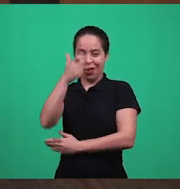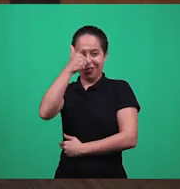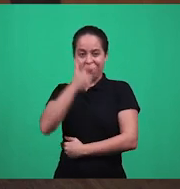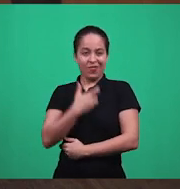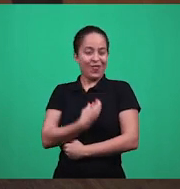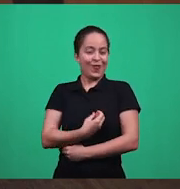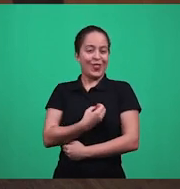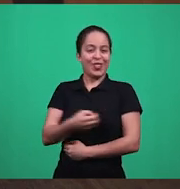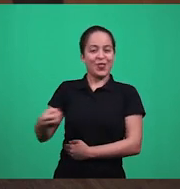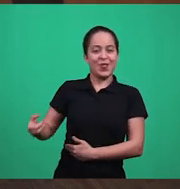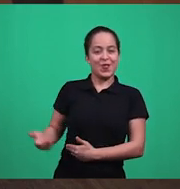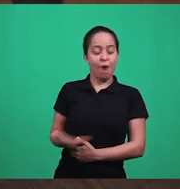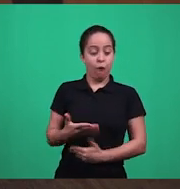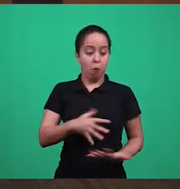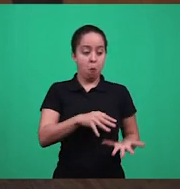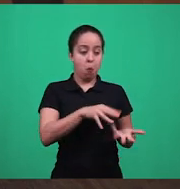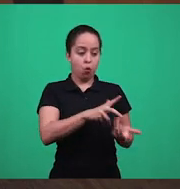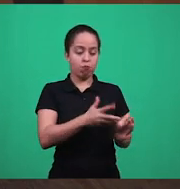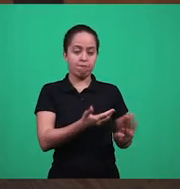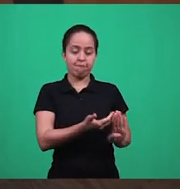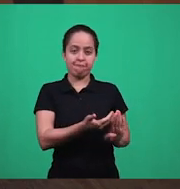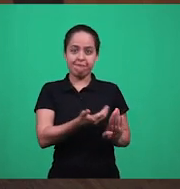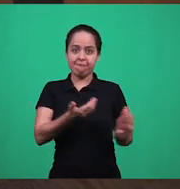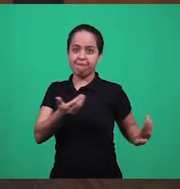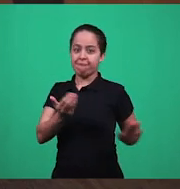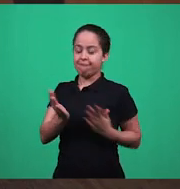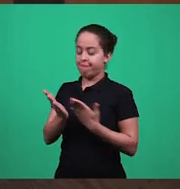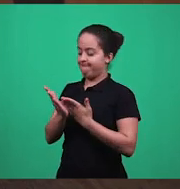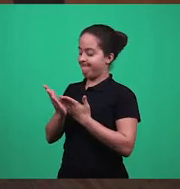uma nova vida em santificação.